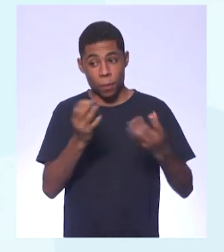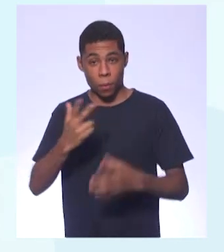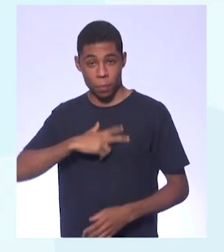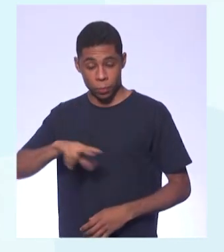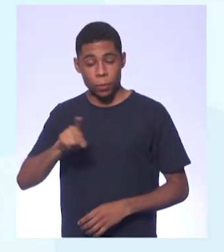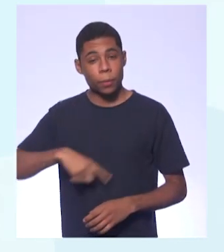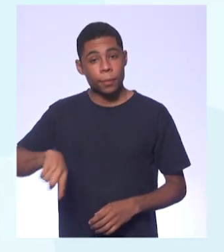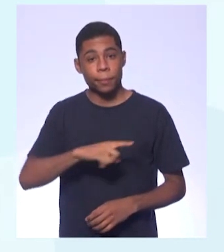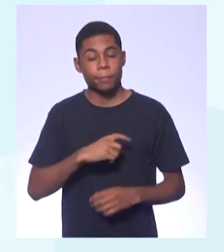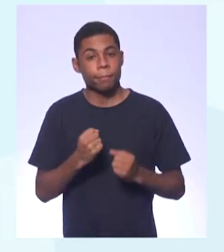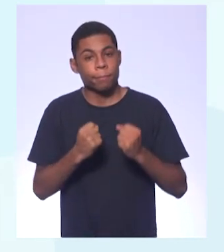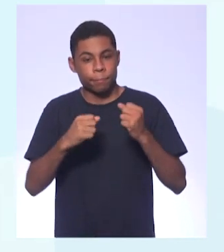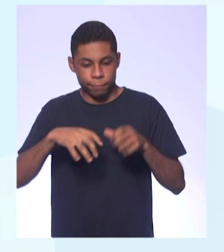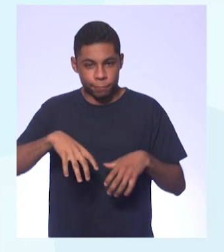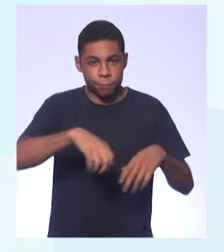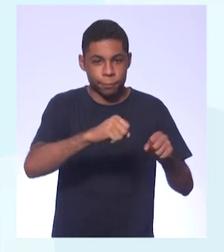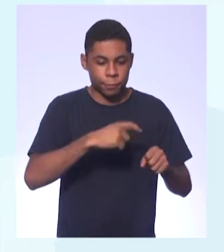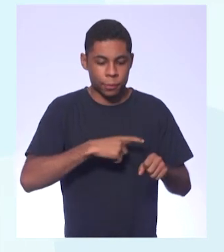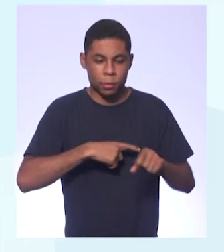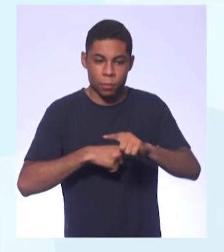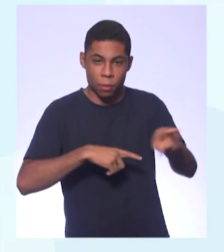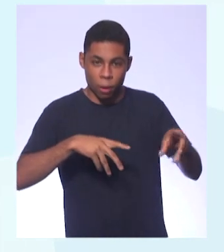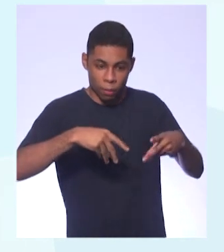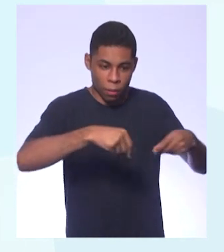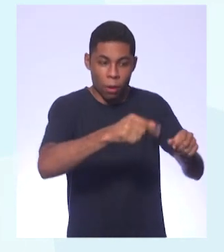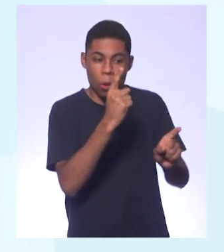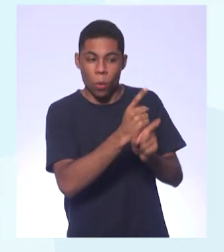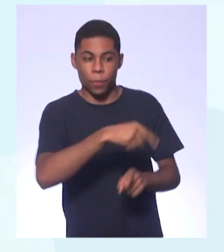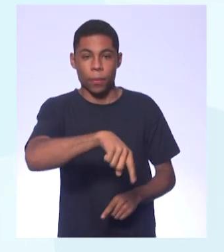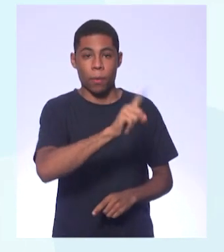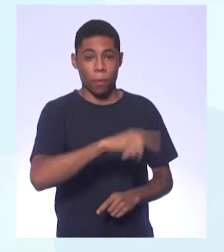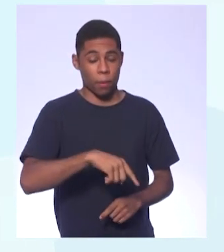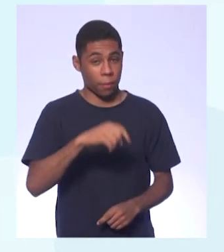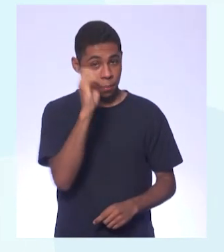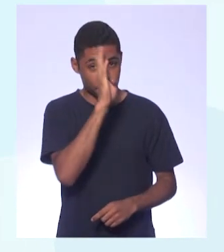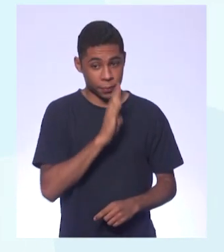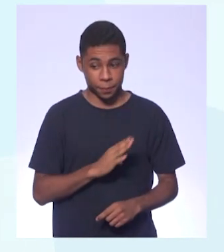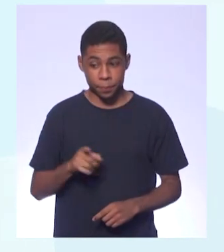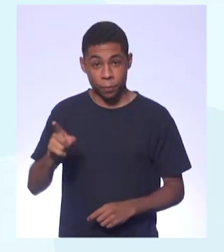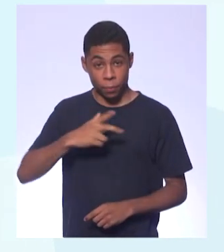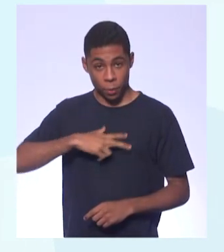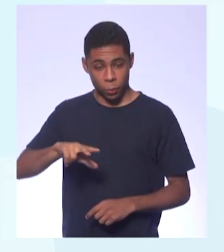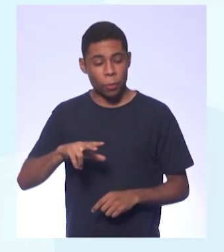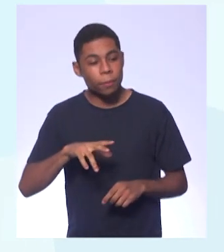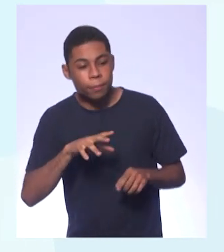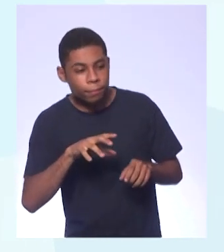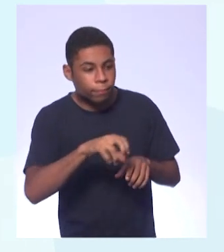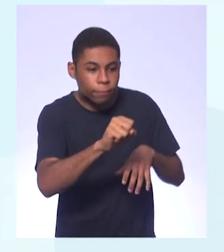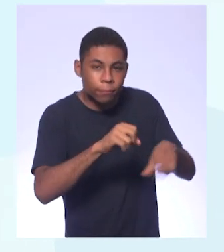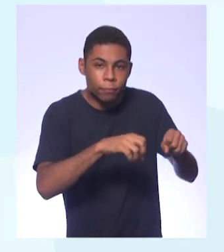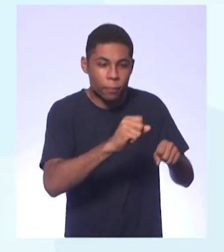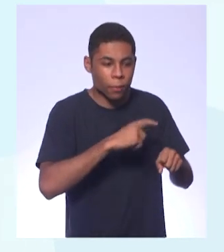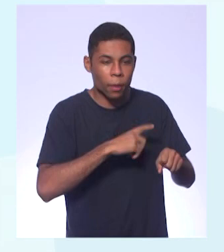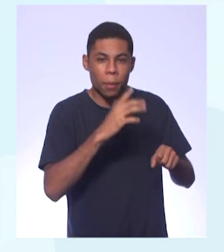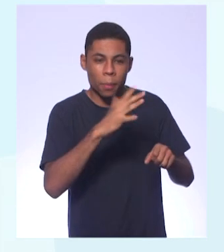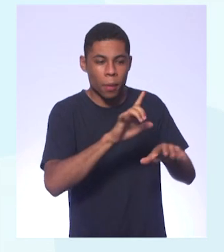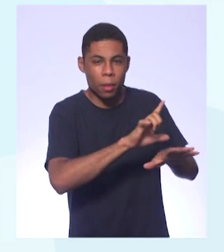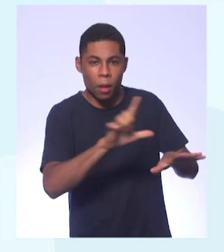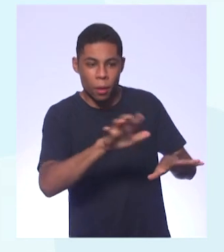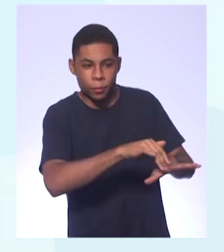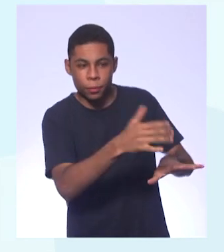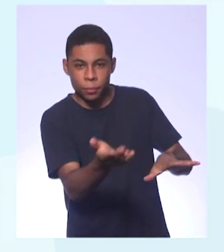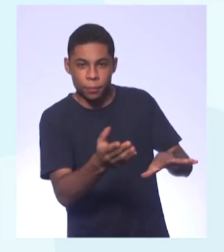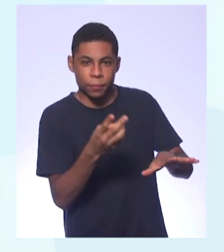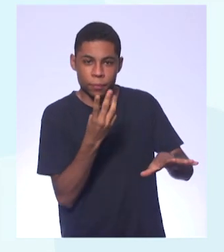posse sobre a faixa de terra onde se encontrava o Brasil, ficou Portugal com as terras localizadas a leste da linha